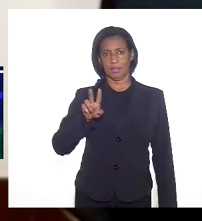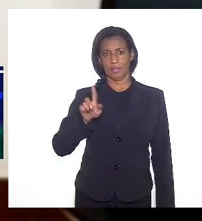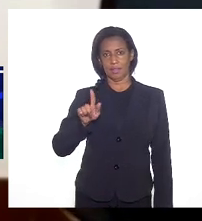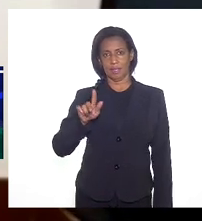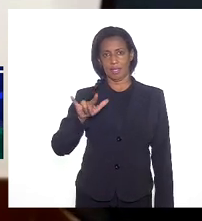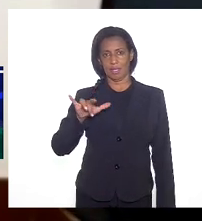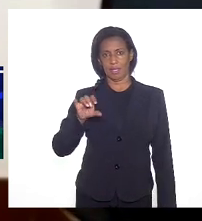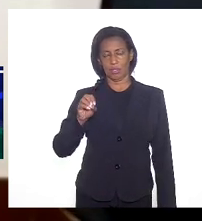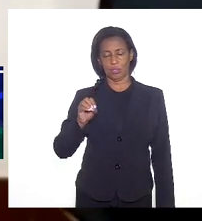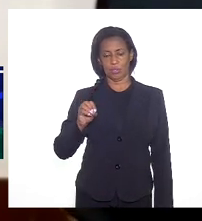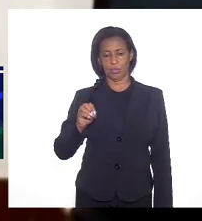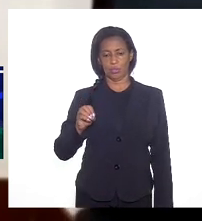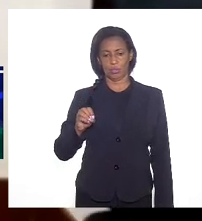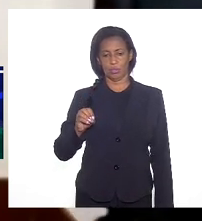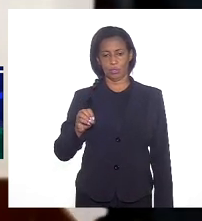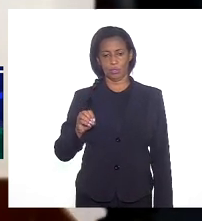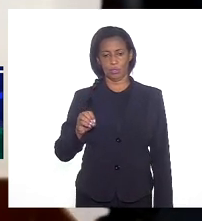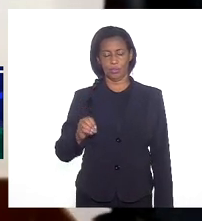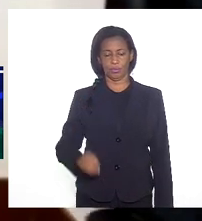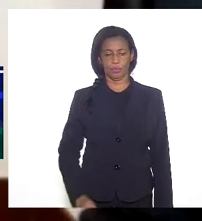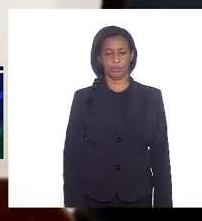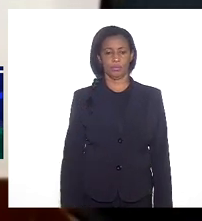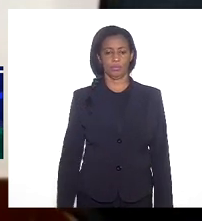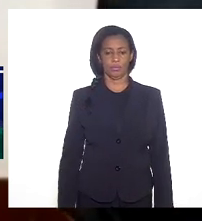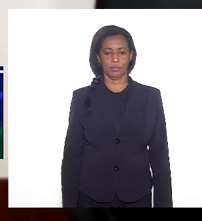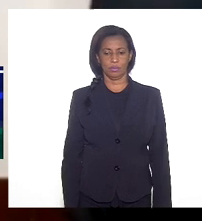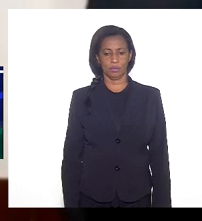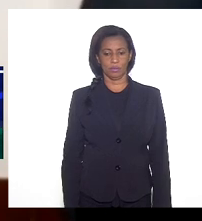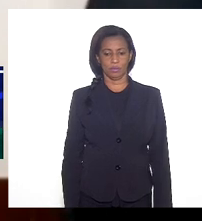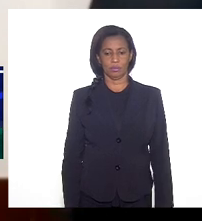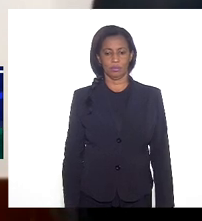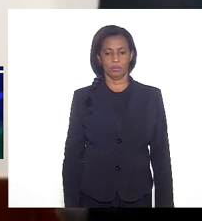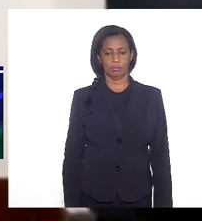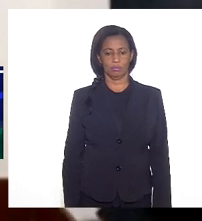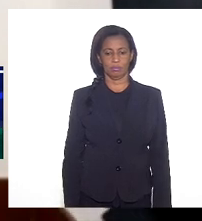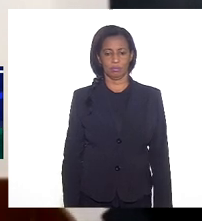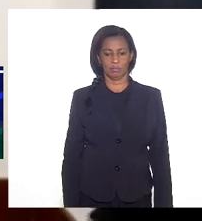deputado Sérgio Fernandes